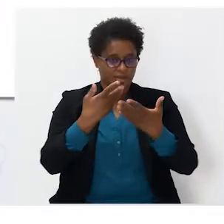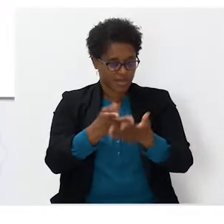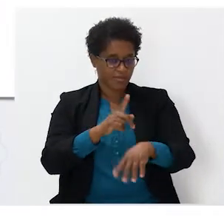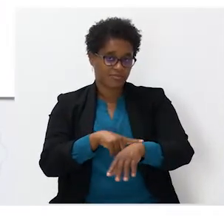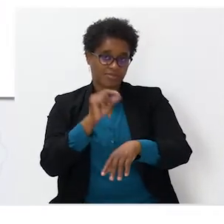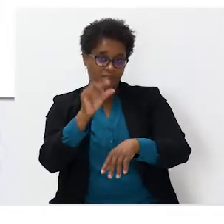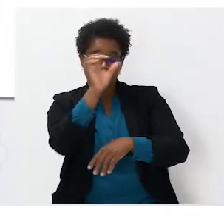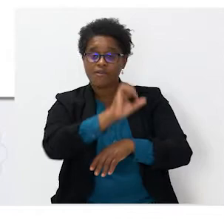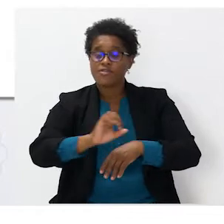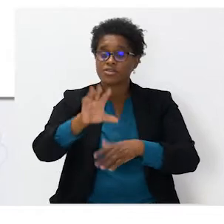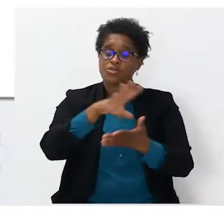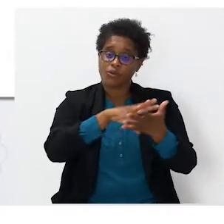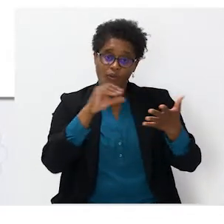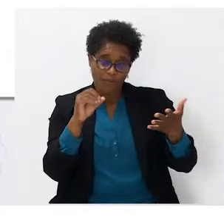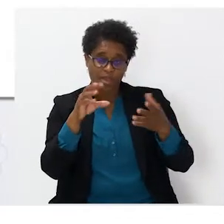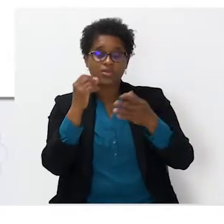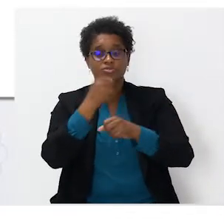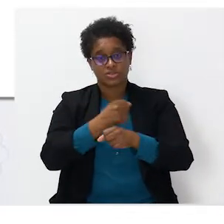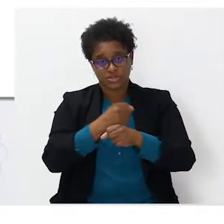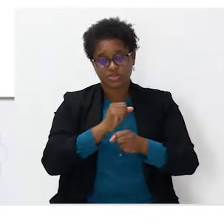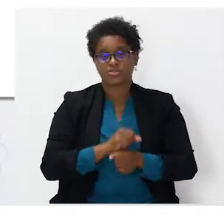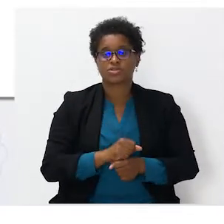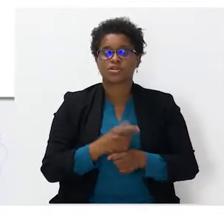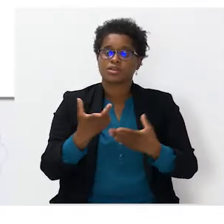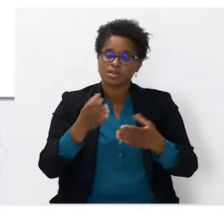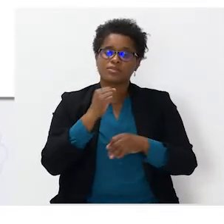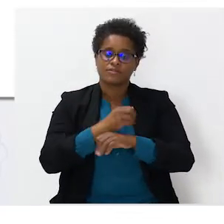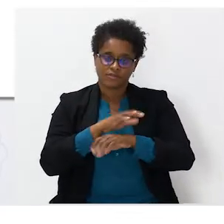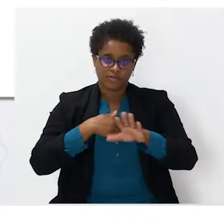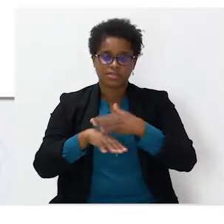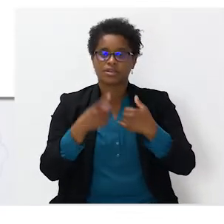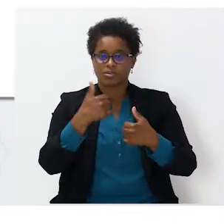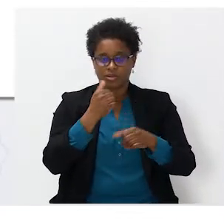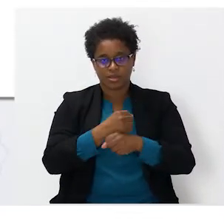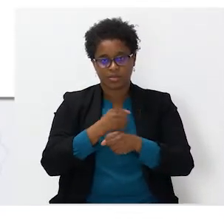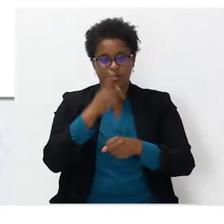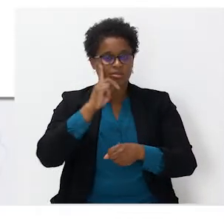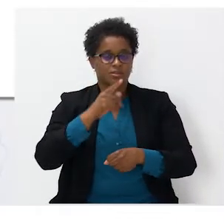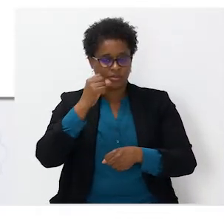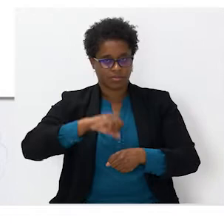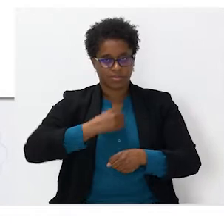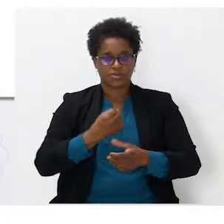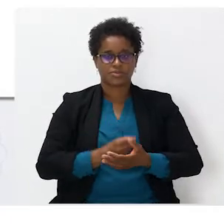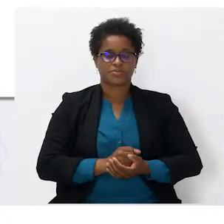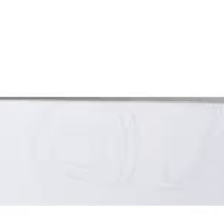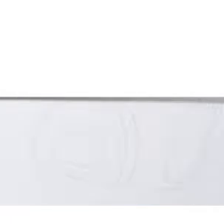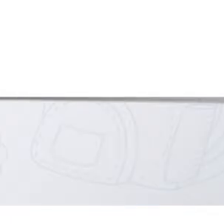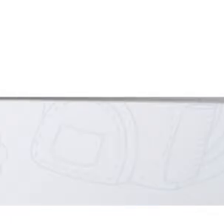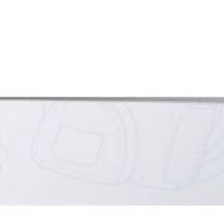tempinho para vocês copiarem os exercícios e resolverem. Bom trabalho, meus meninos!